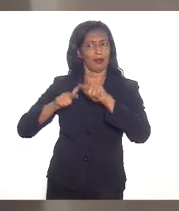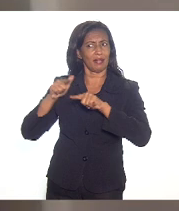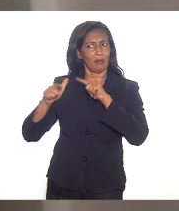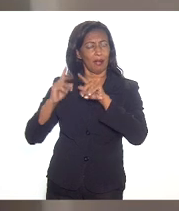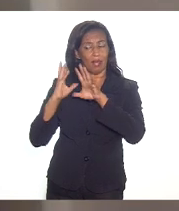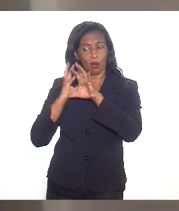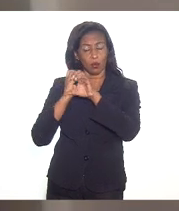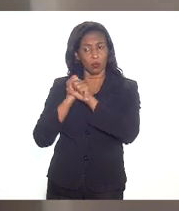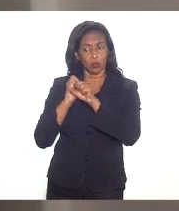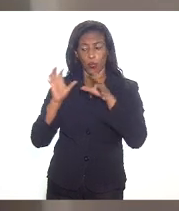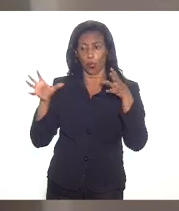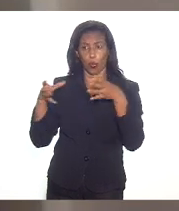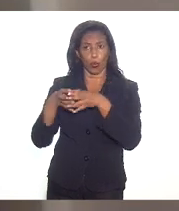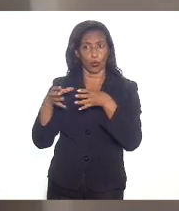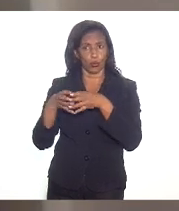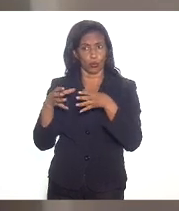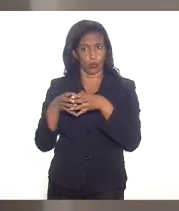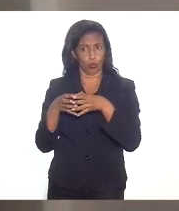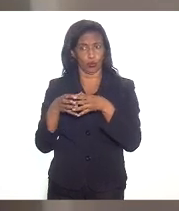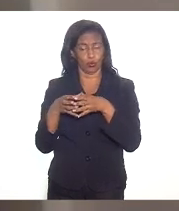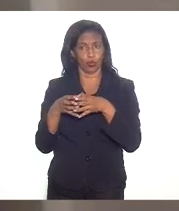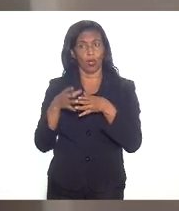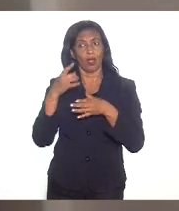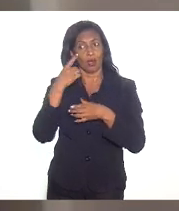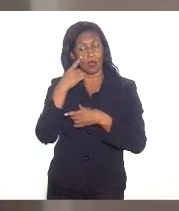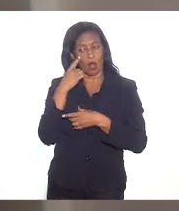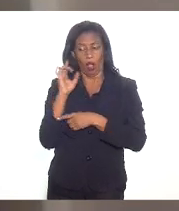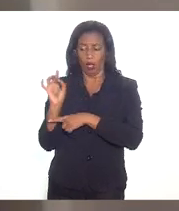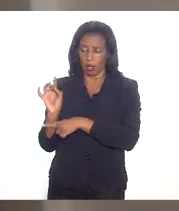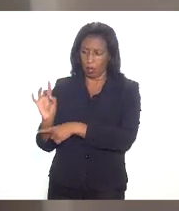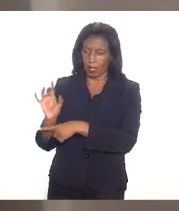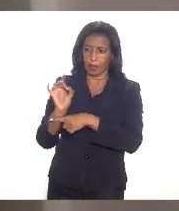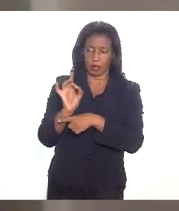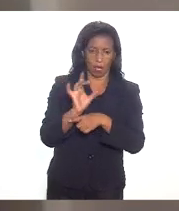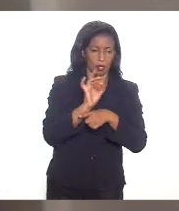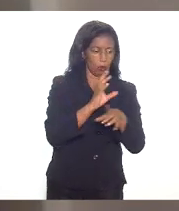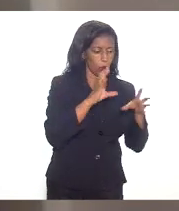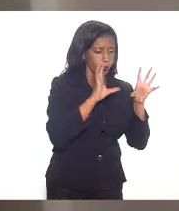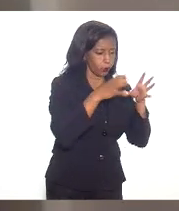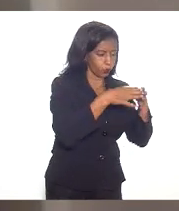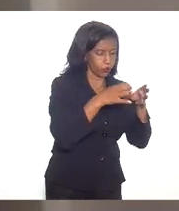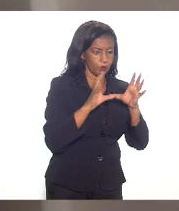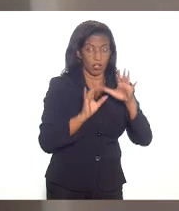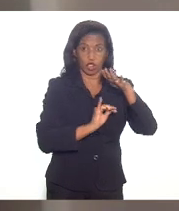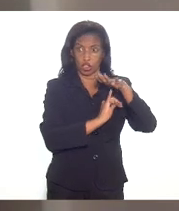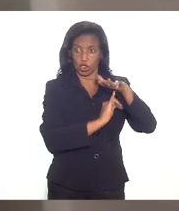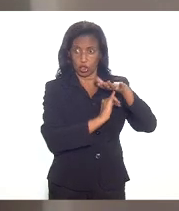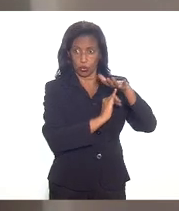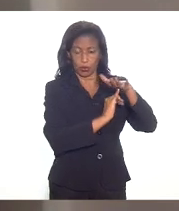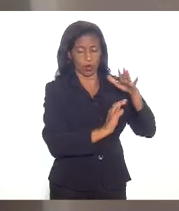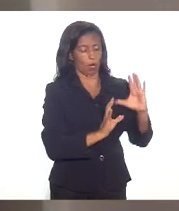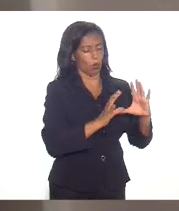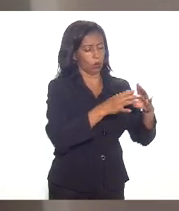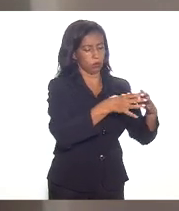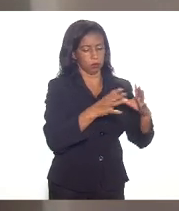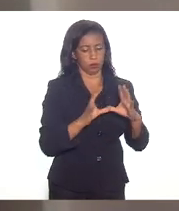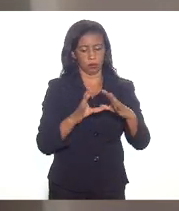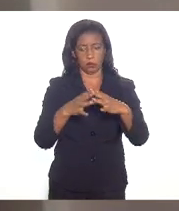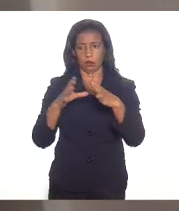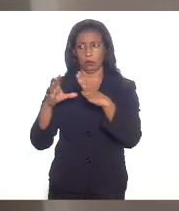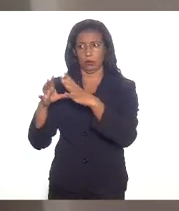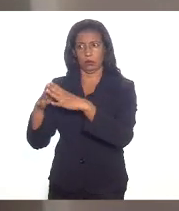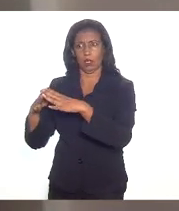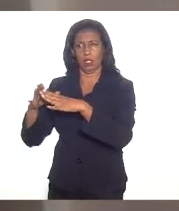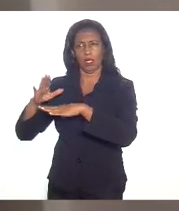total, no conjunto, né? Claro que tem que olhar casa a casa, instituição a instituição, verificar, enfim, quer dizer, com isso, e ter o máximo